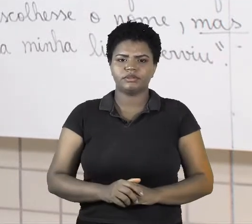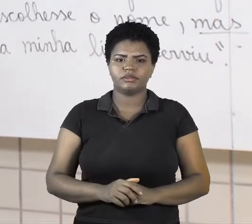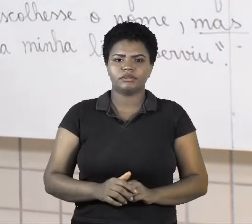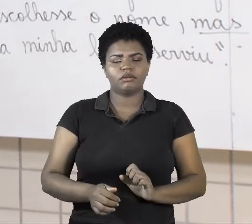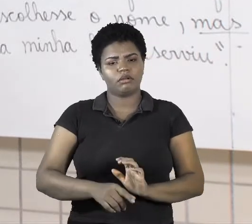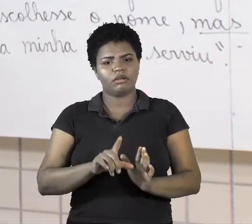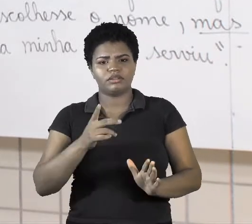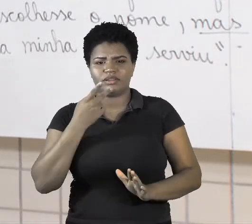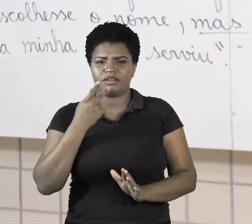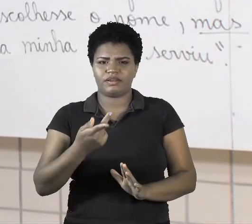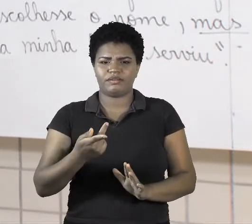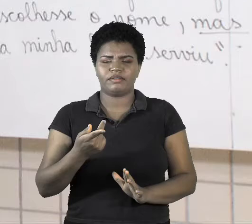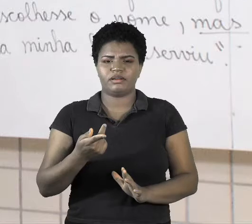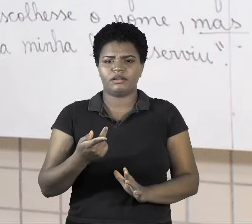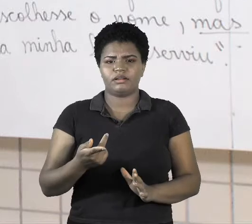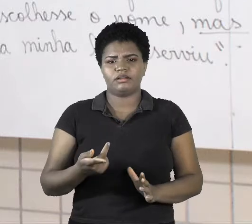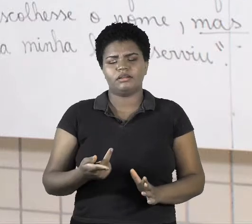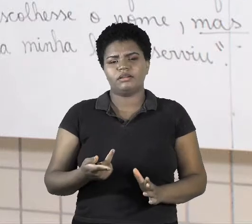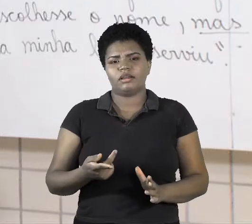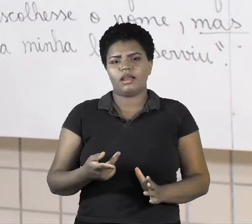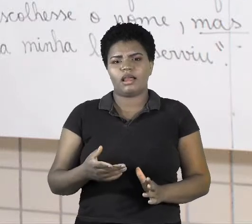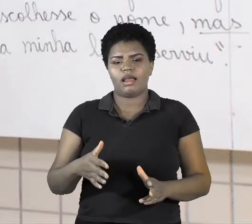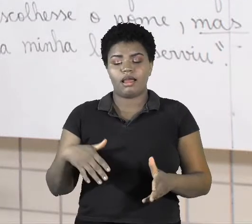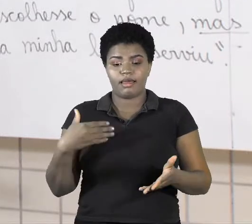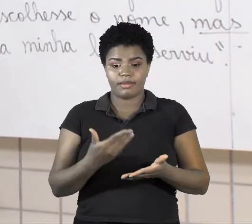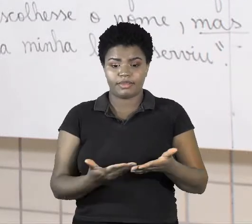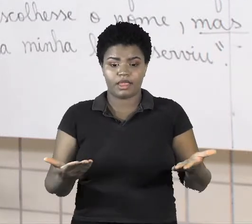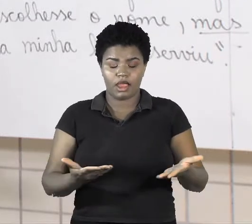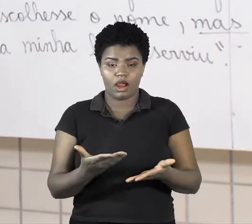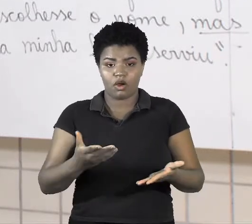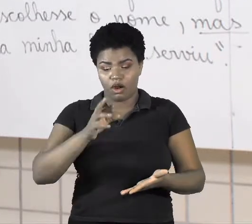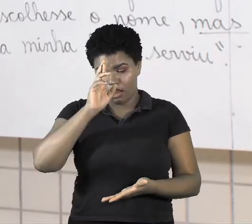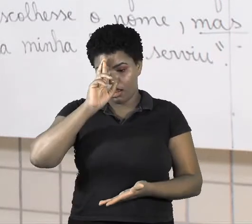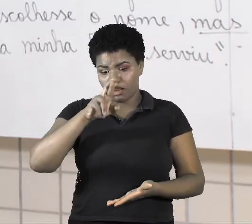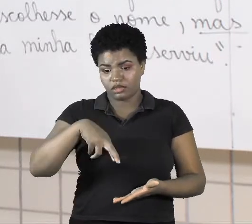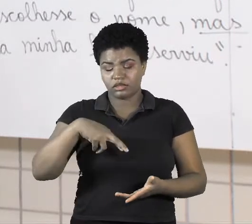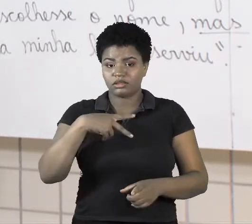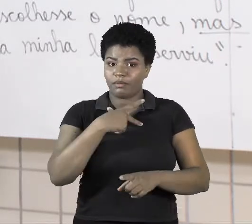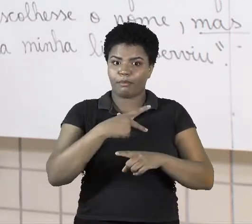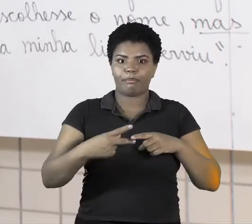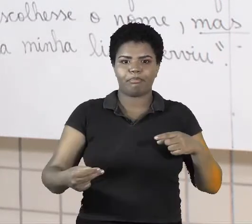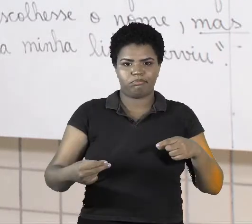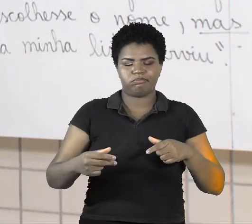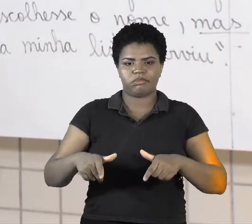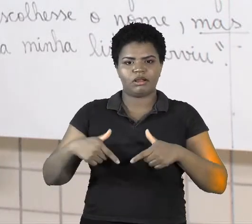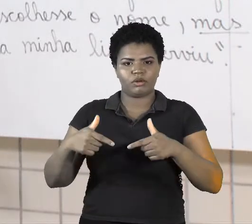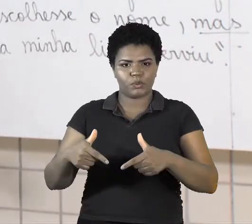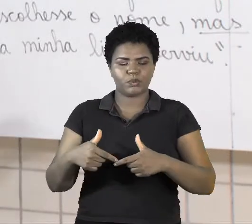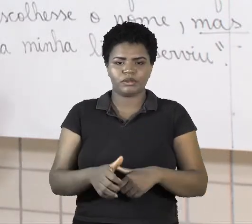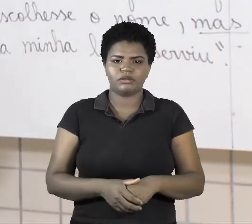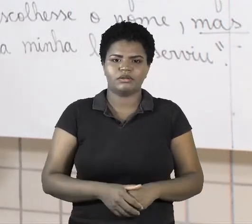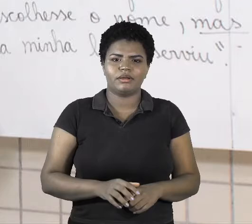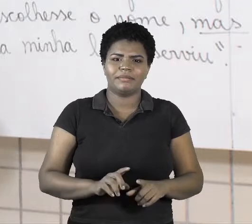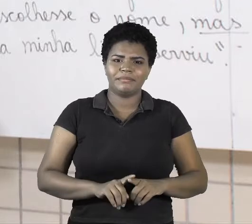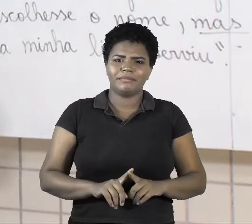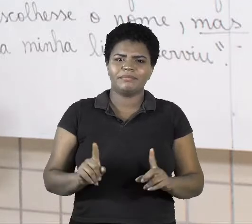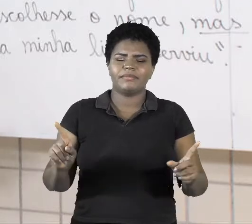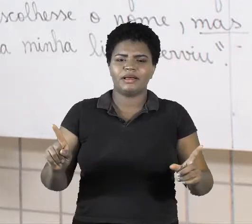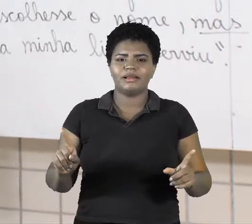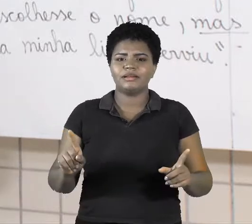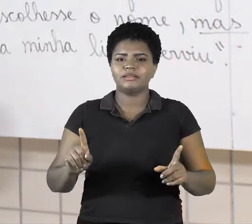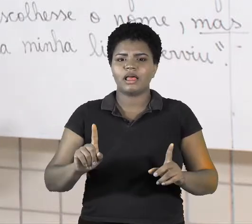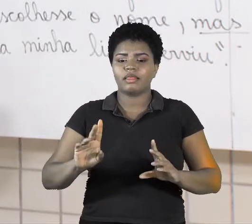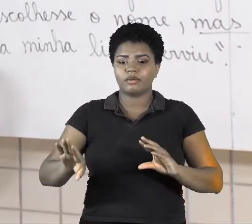ela fala? Até agora a razão vem ganhando a batalha, ela diz que a razão está ganhando. Só que aí ela vai introduzir uma